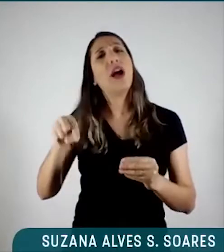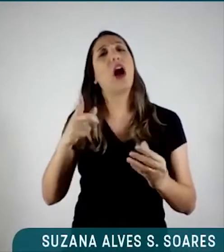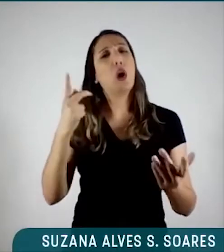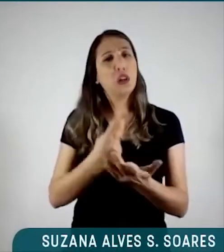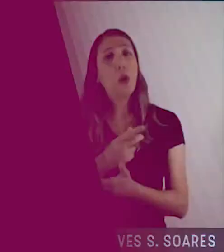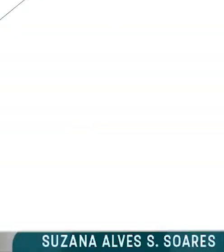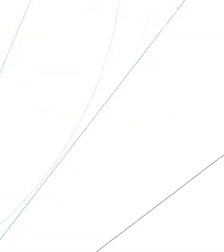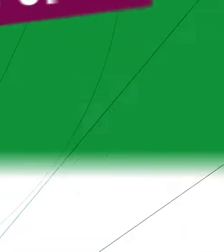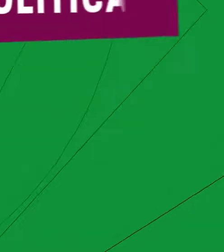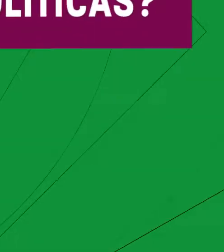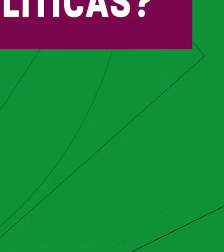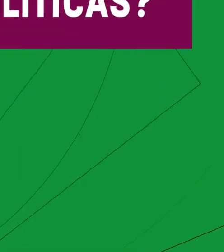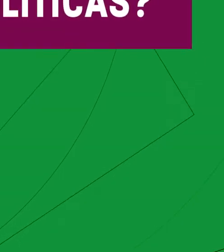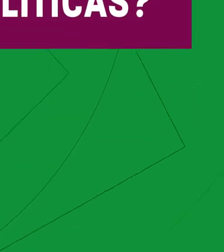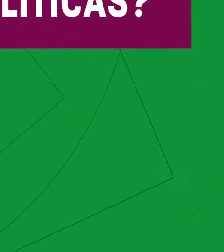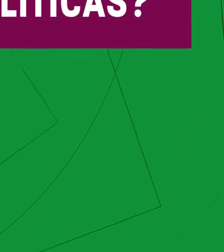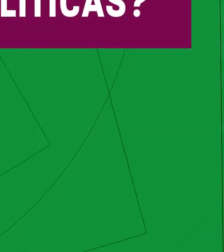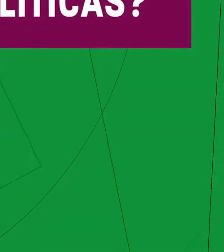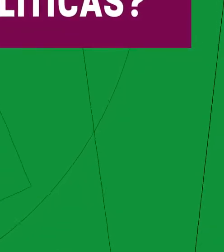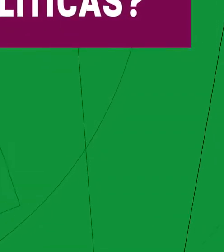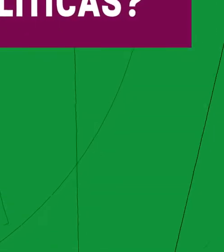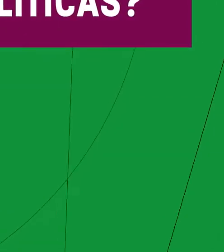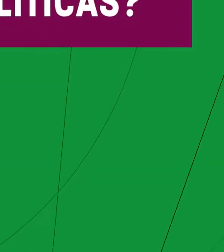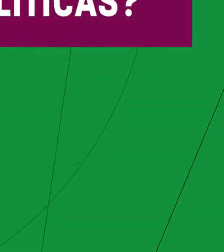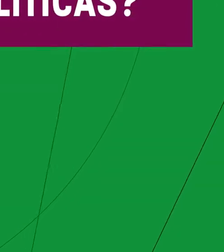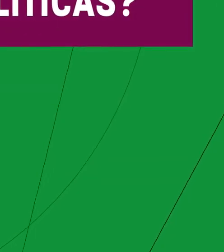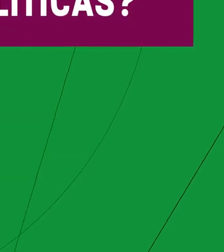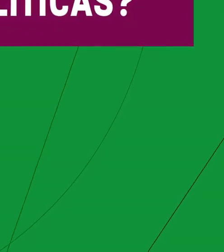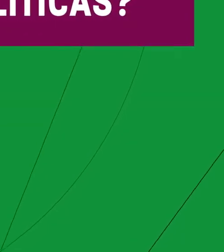não conhecer a história.